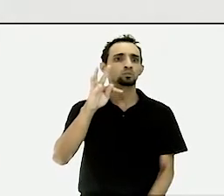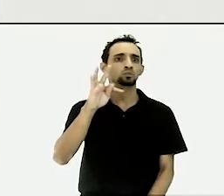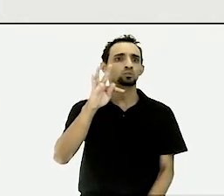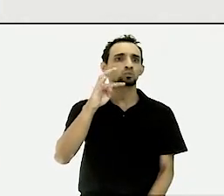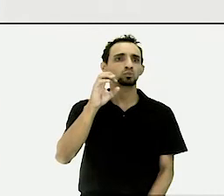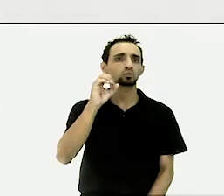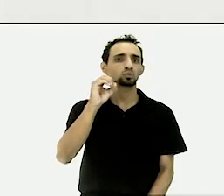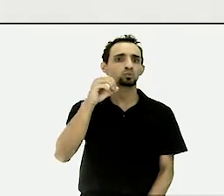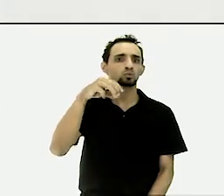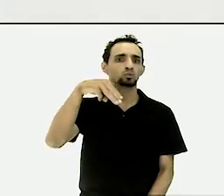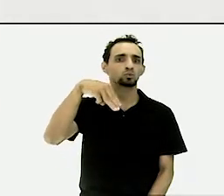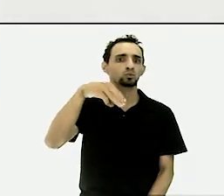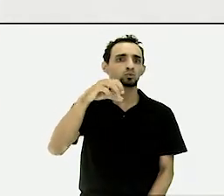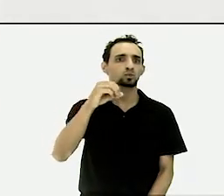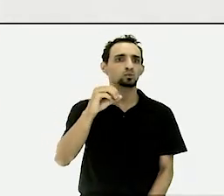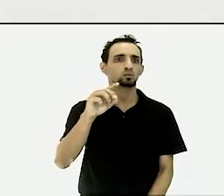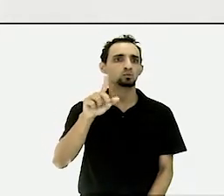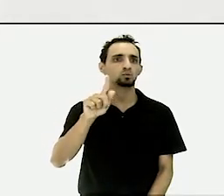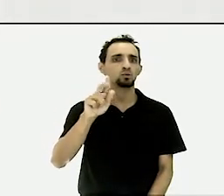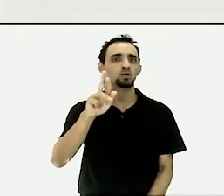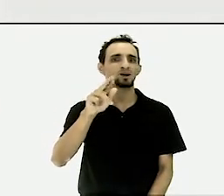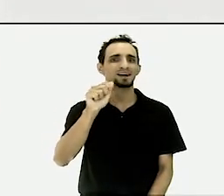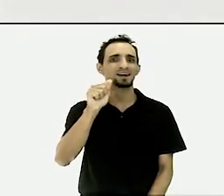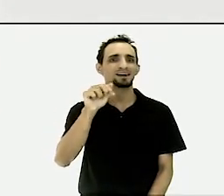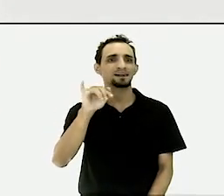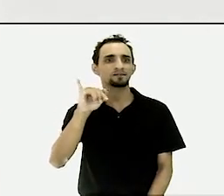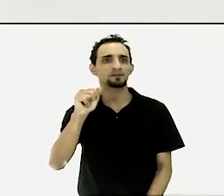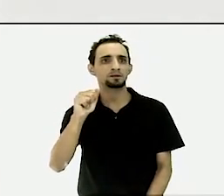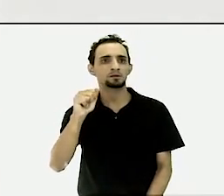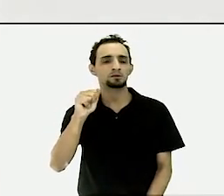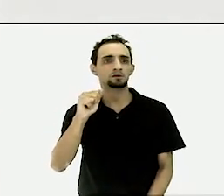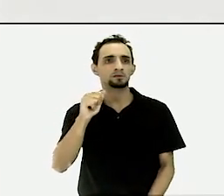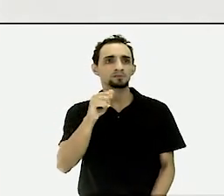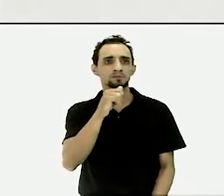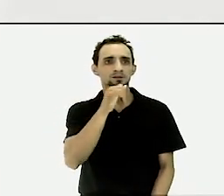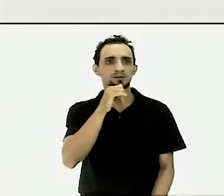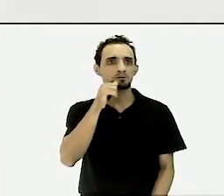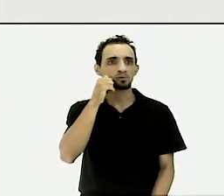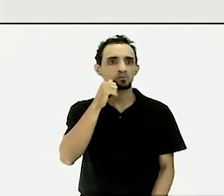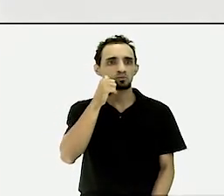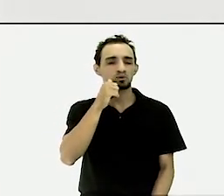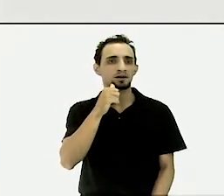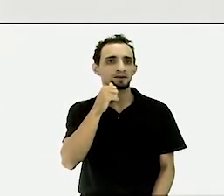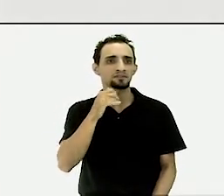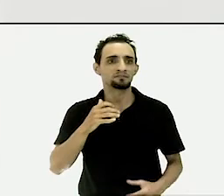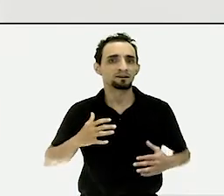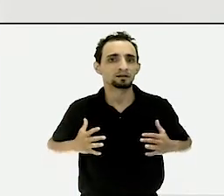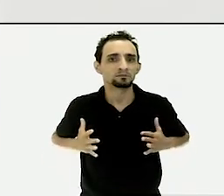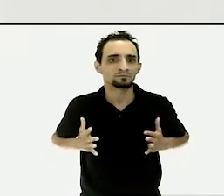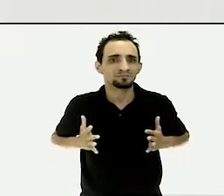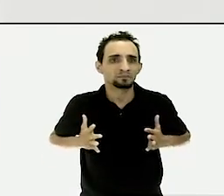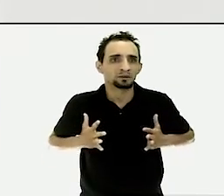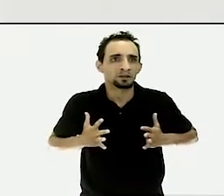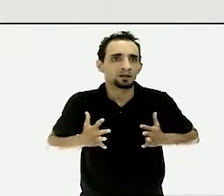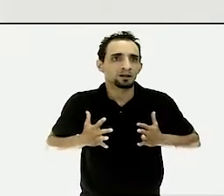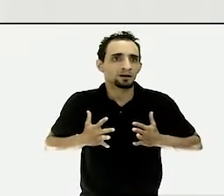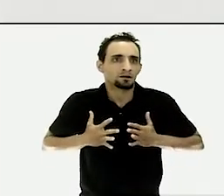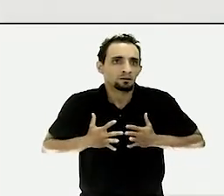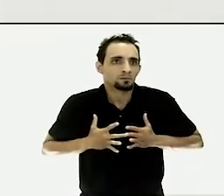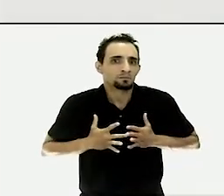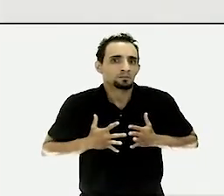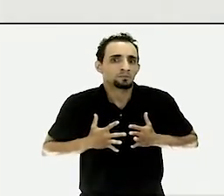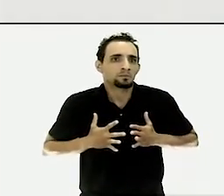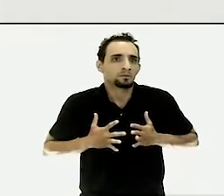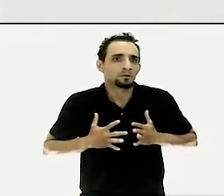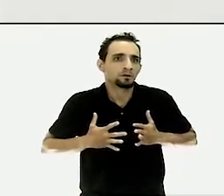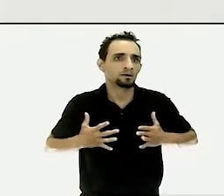de apertar. É o laboratório Siemens, inglês, faz a mamografia, não tem mais aquele de